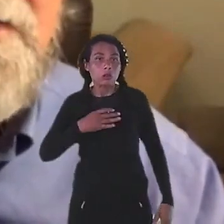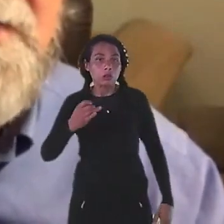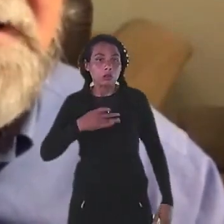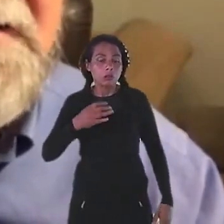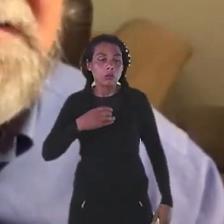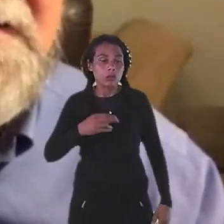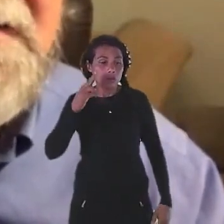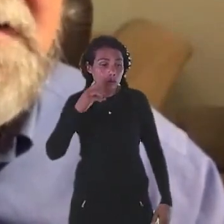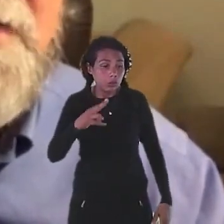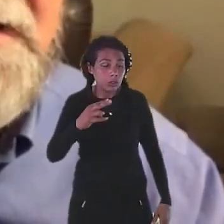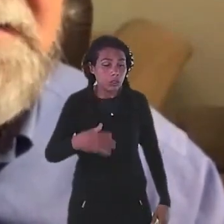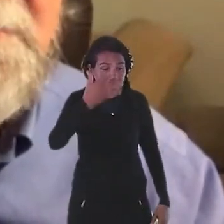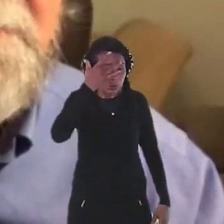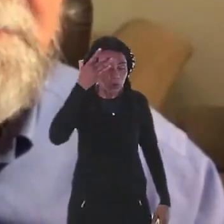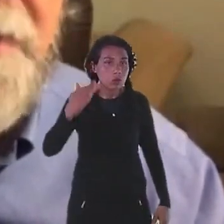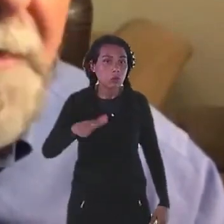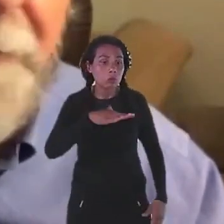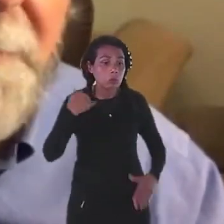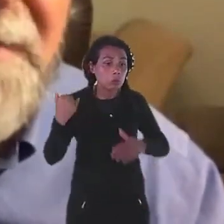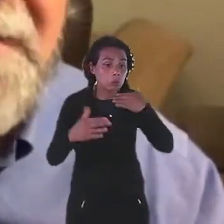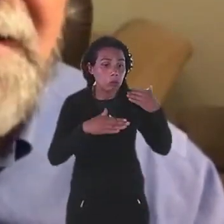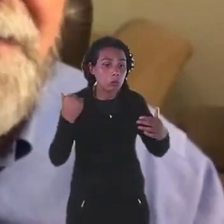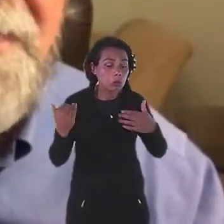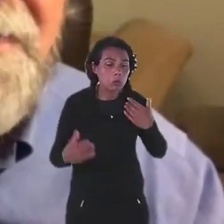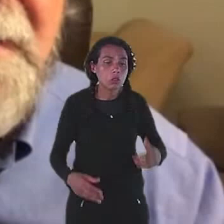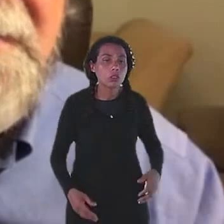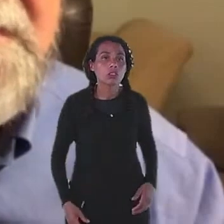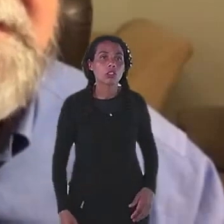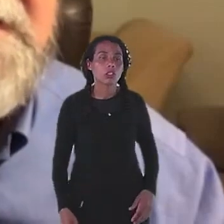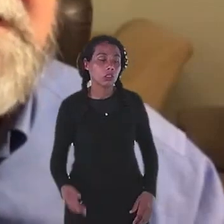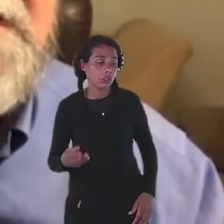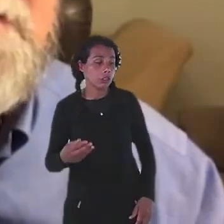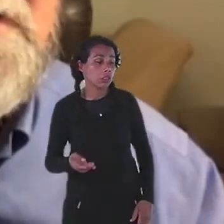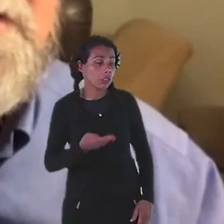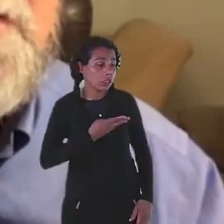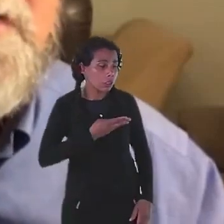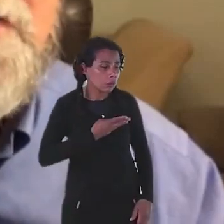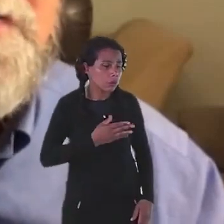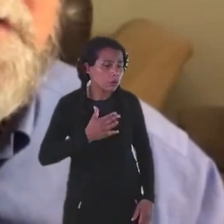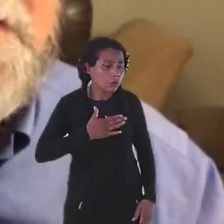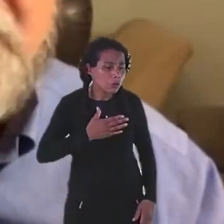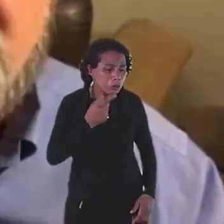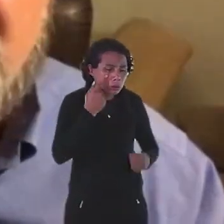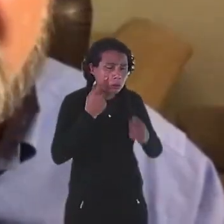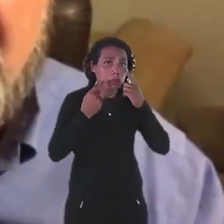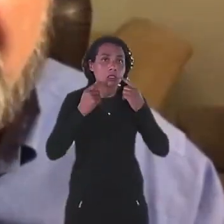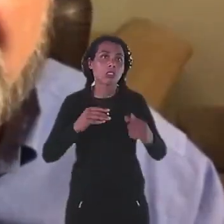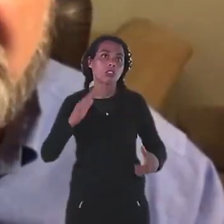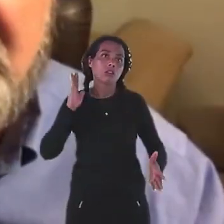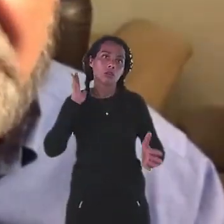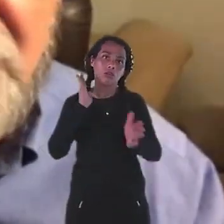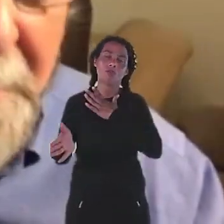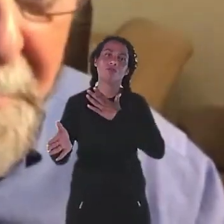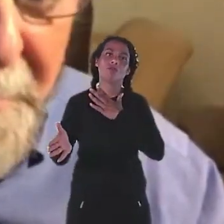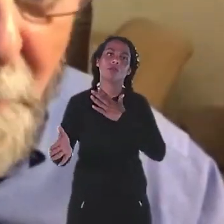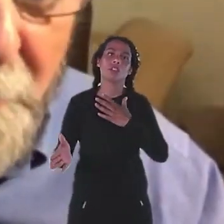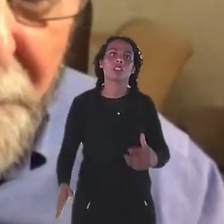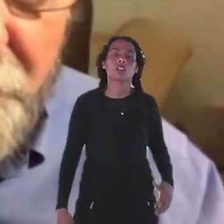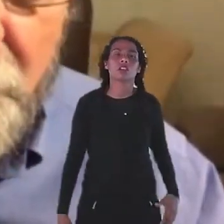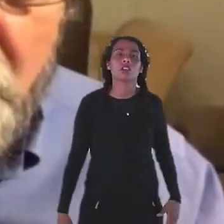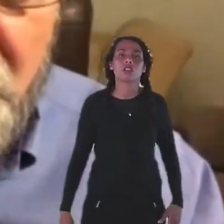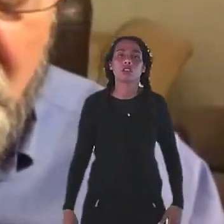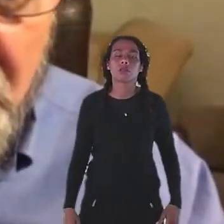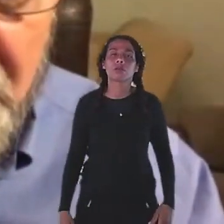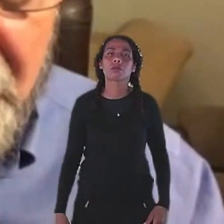que trabalhavam com eles, né, em Ruanda, porque foram massacrados, né, quando os europeus saíram, né? Então,